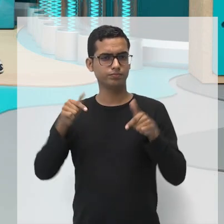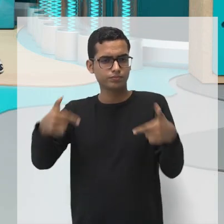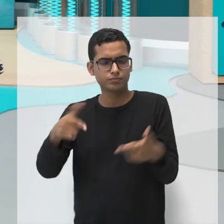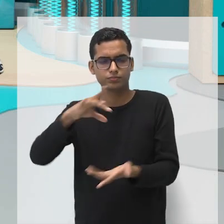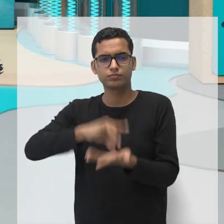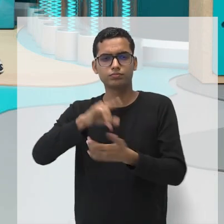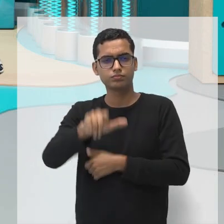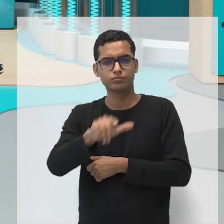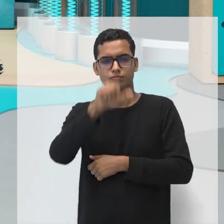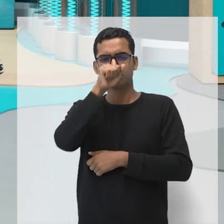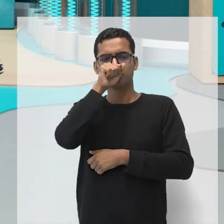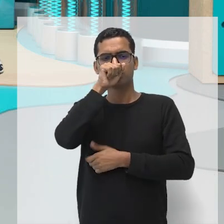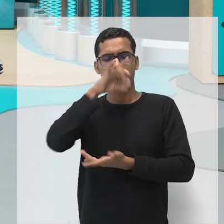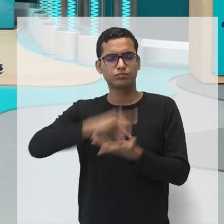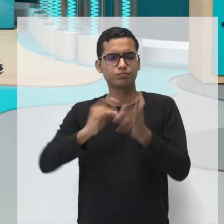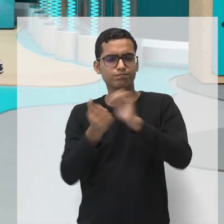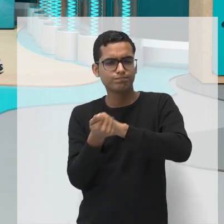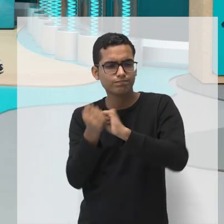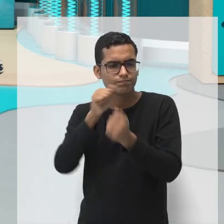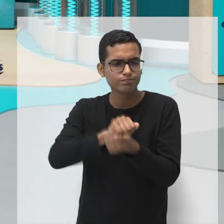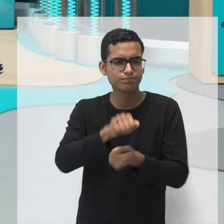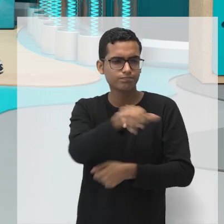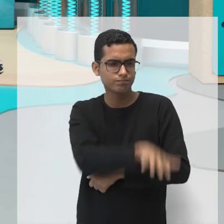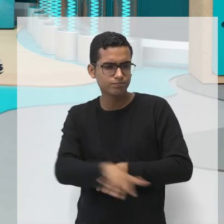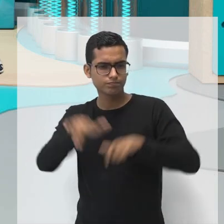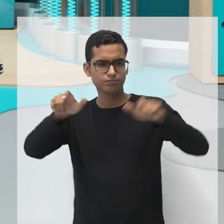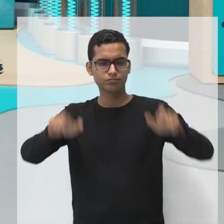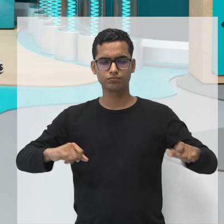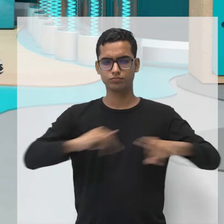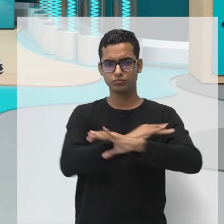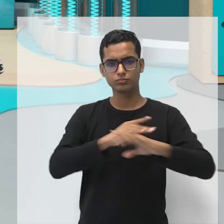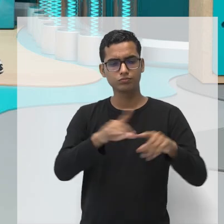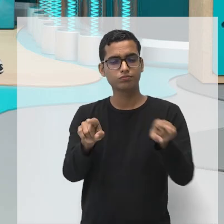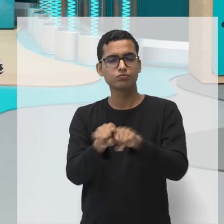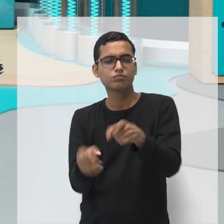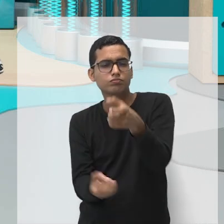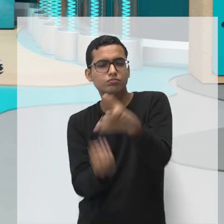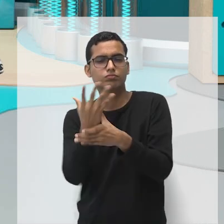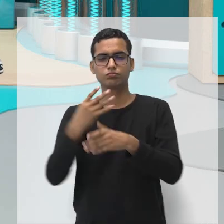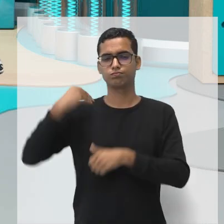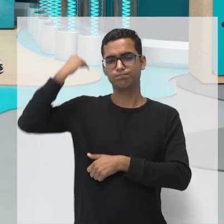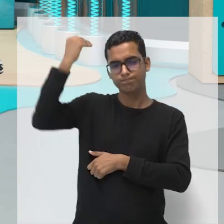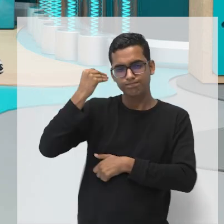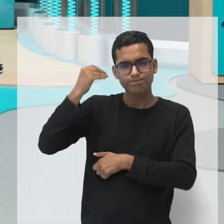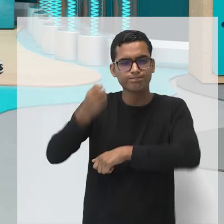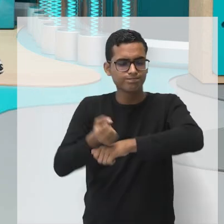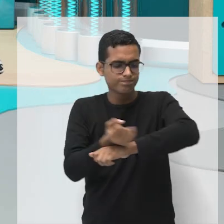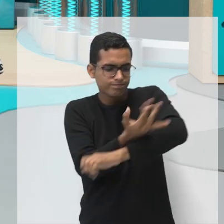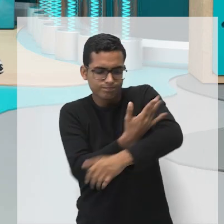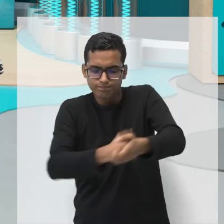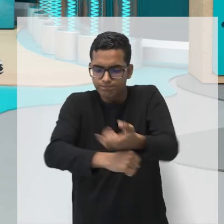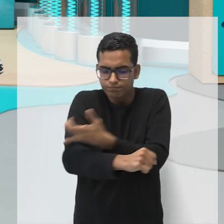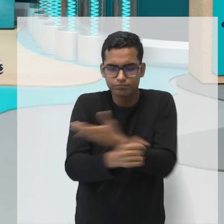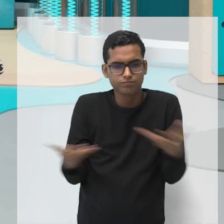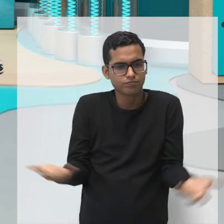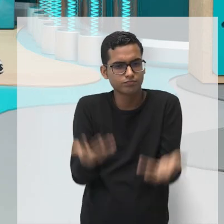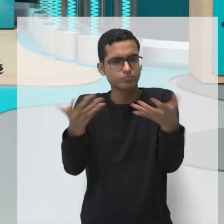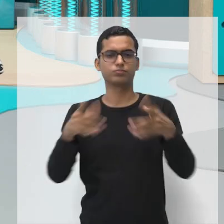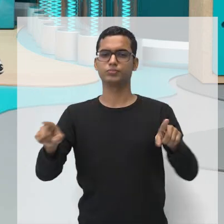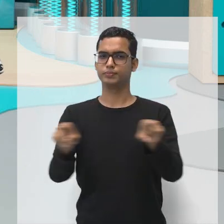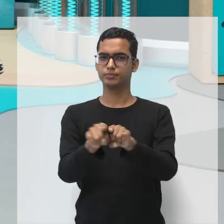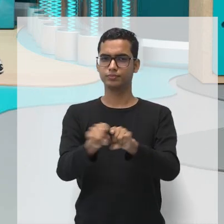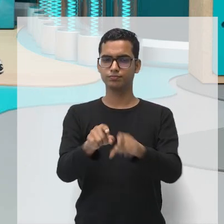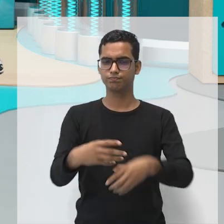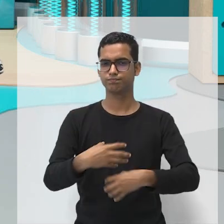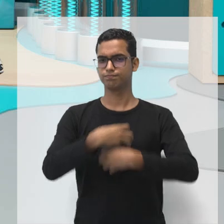atividades ao ar livre, adaptando-se ao ambiente urbano para criar experiências emocionantes e estimulantes.